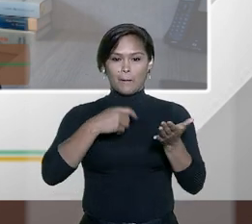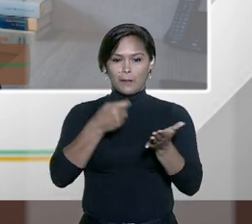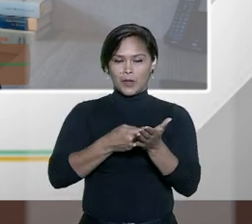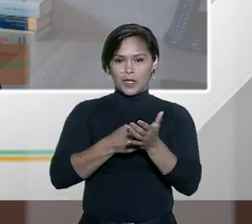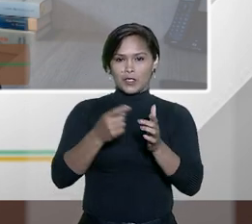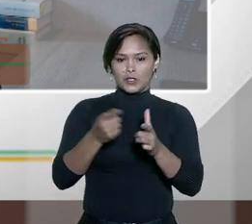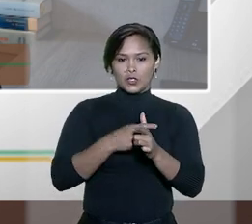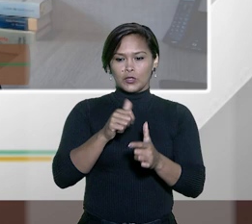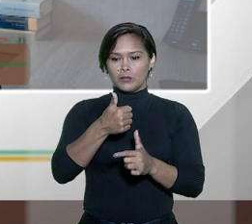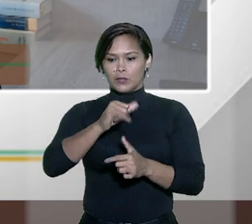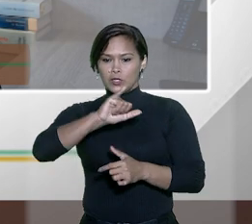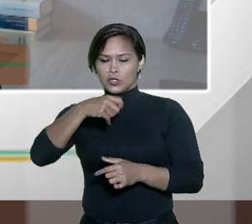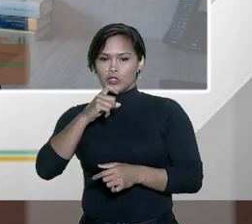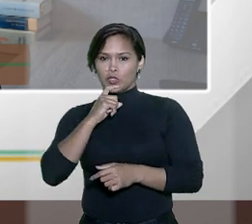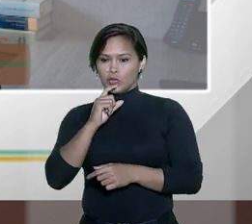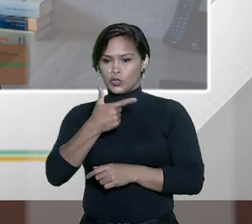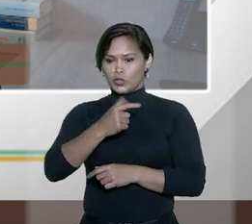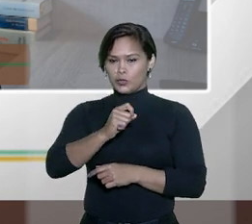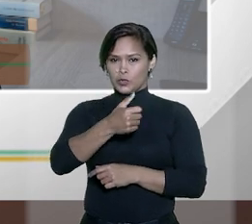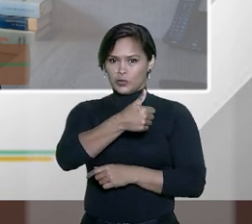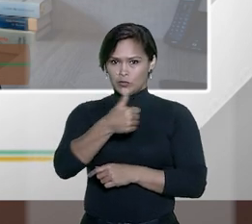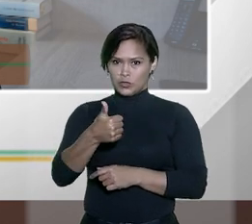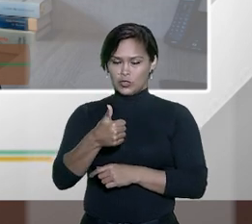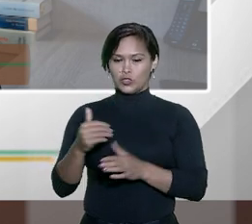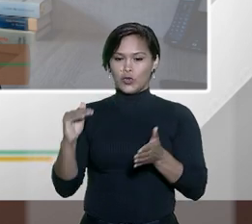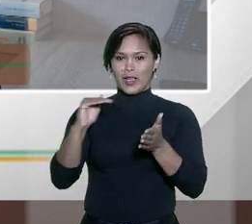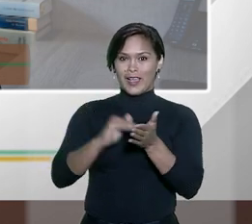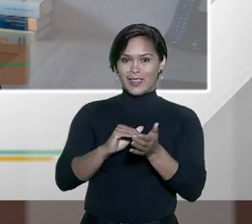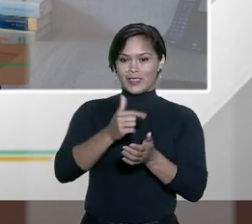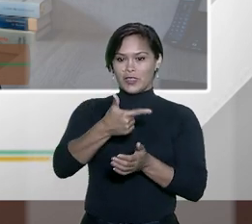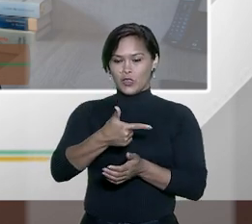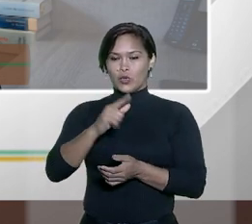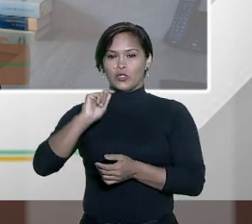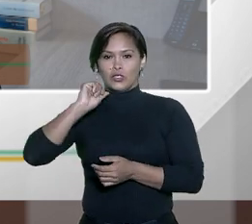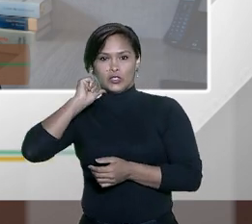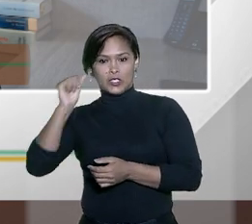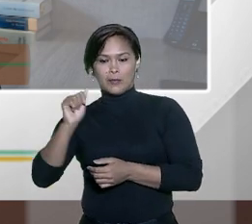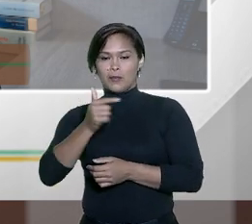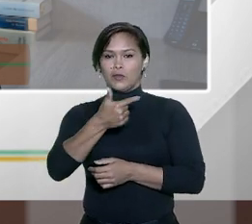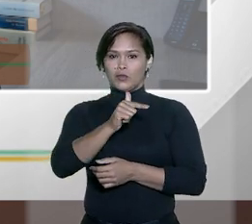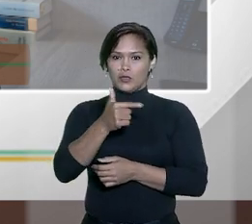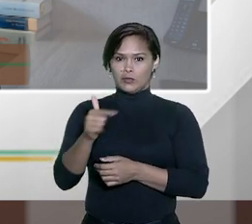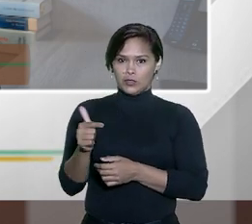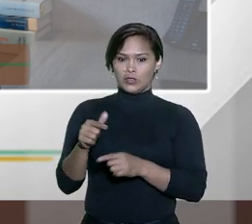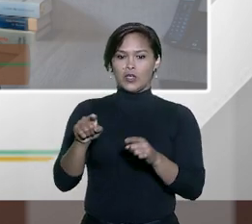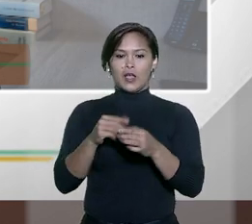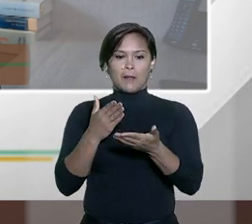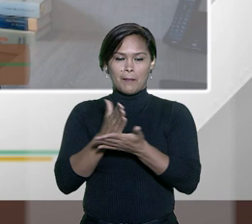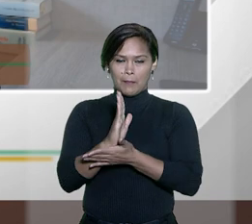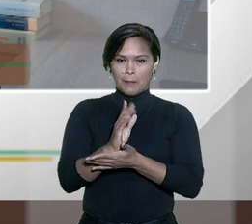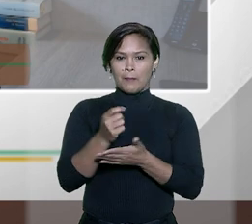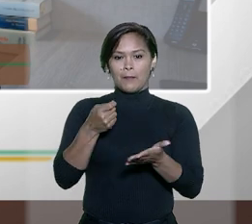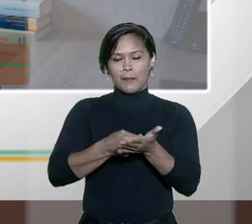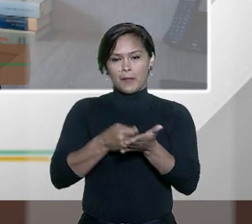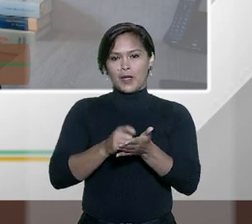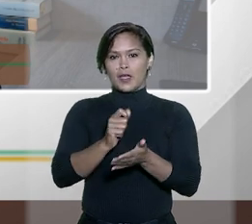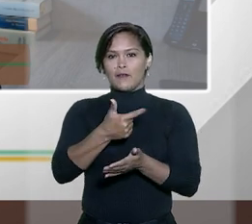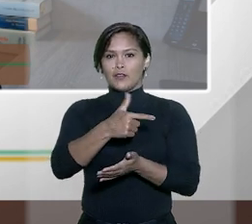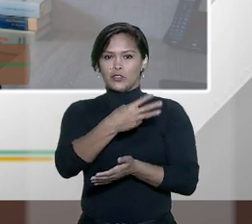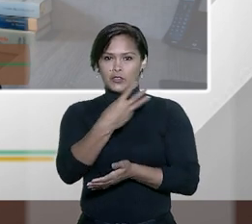expedidos a partir do dia 1º de julho de 2021 até 2 de abril de 2022 entrarão para pagamento em